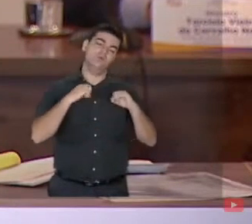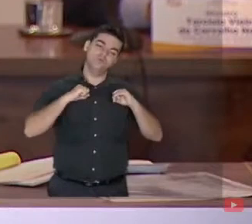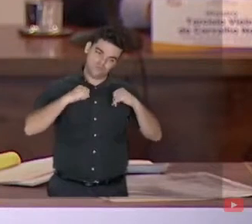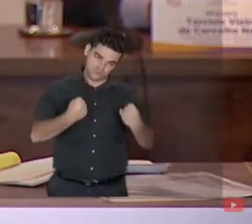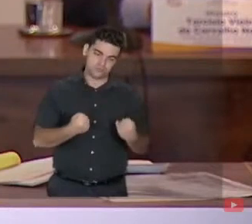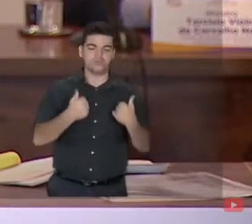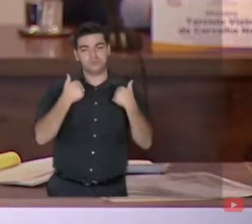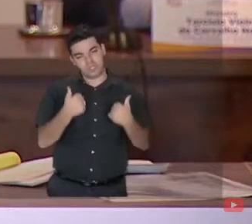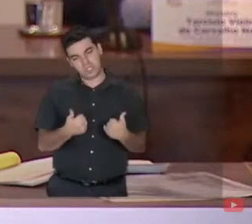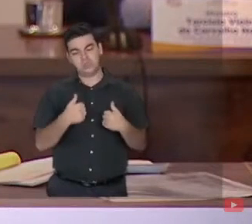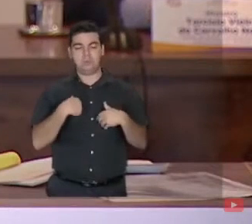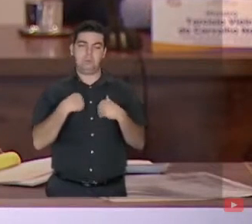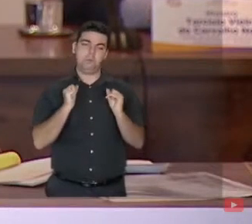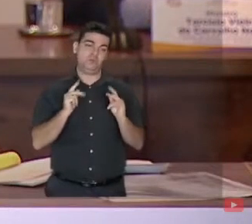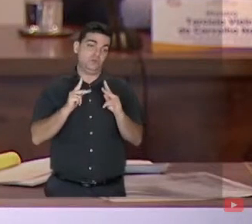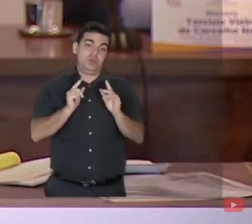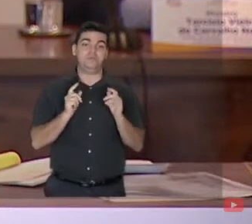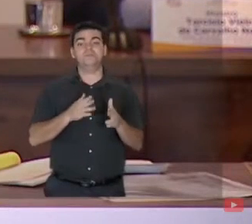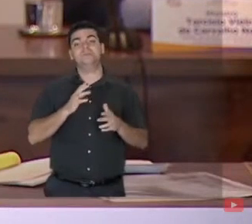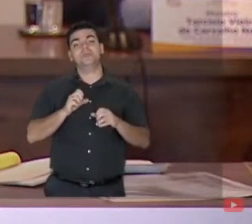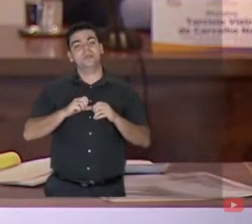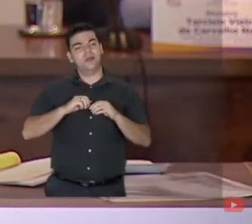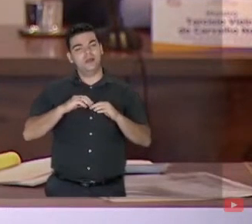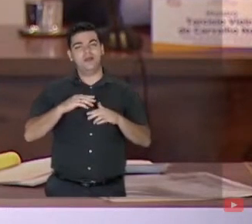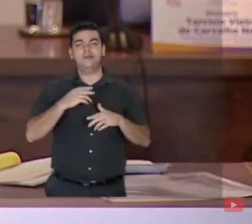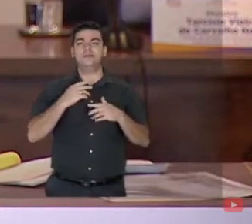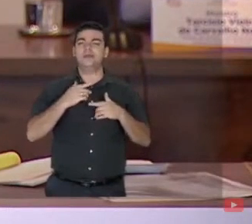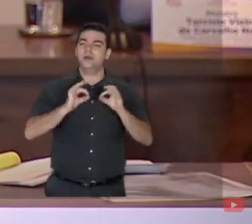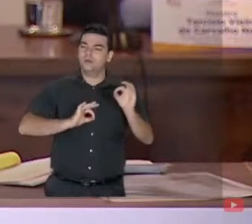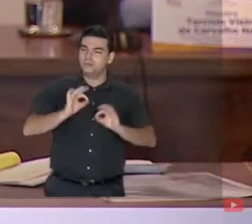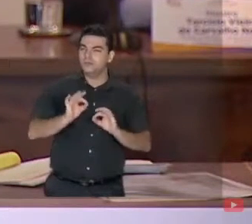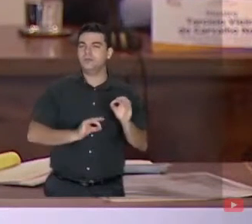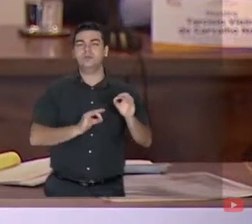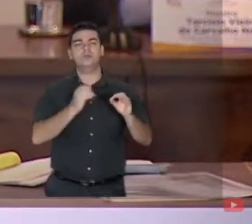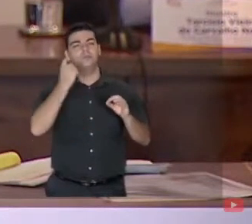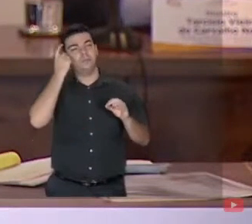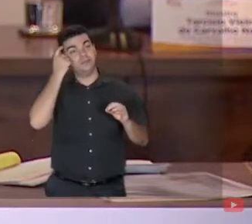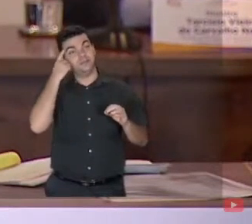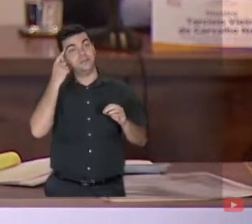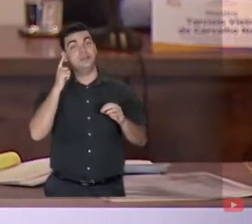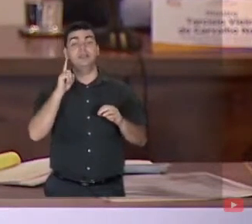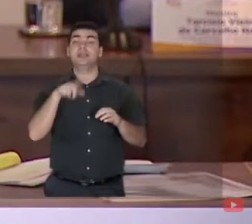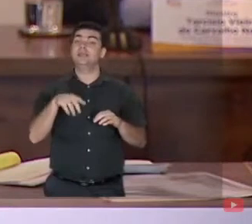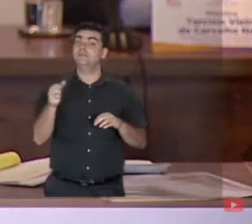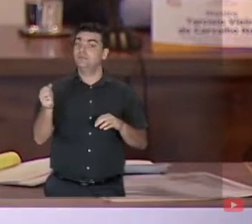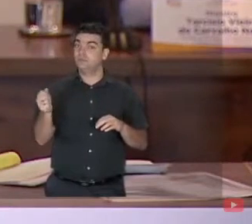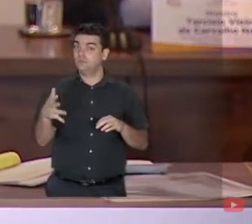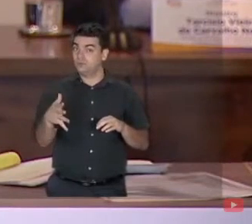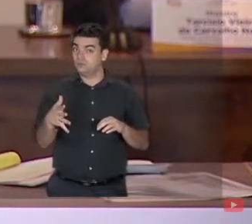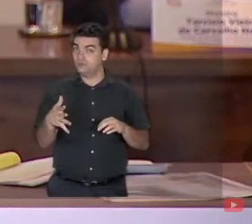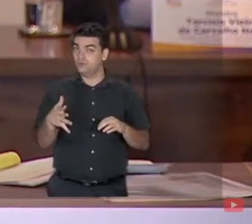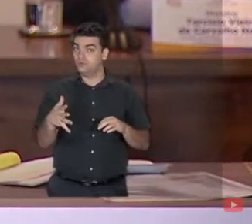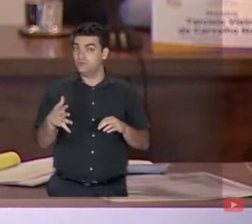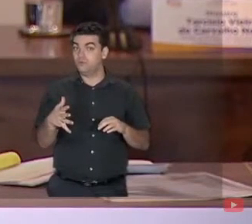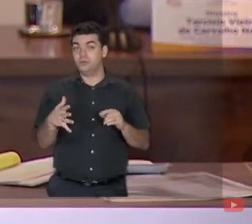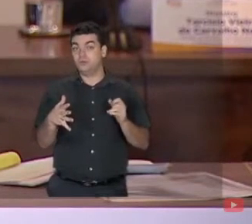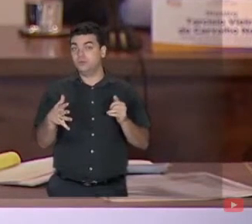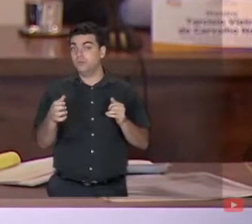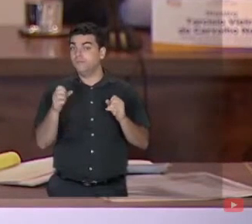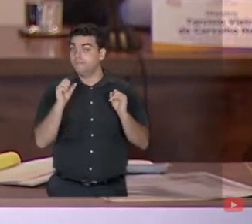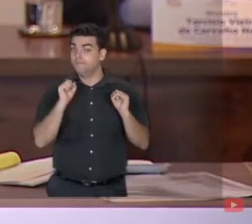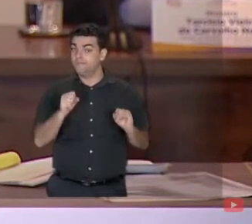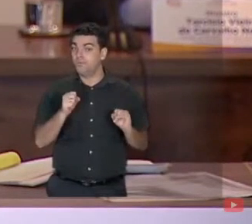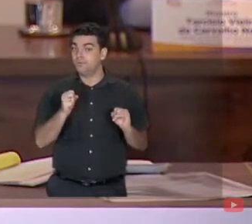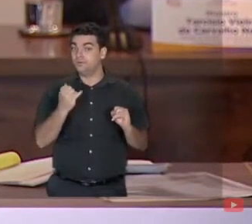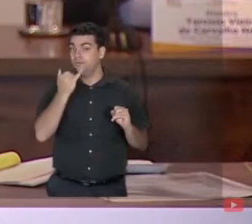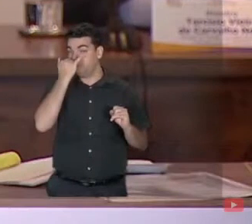eu segui. E muito possivelmente, por ser uma novidade, pode estar na origem